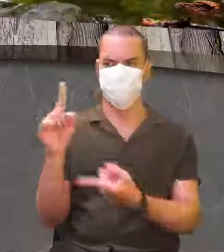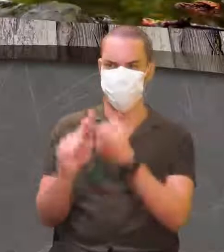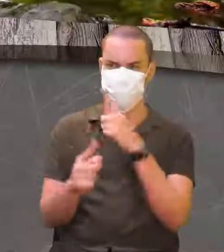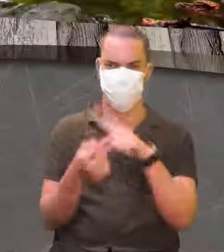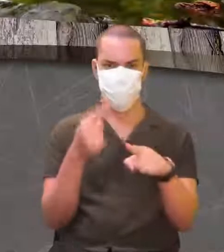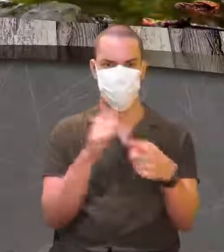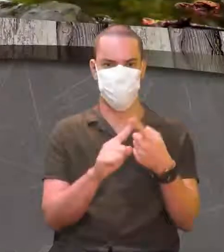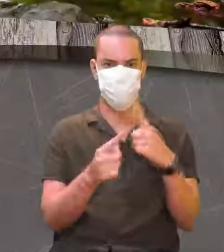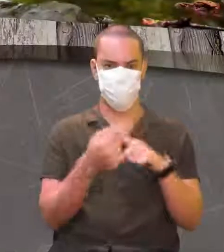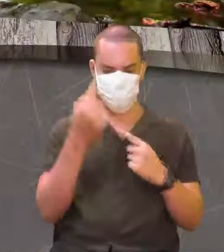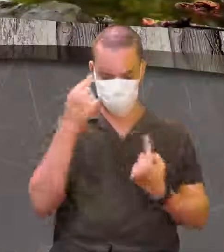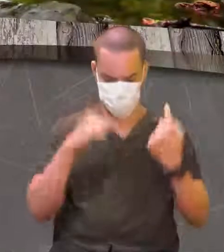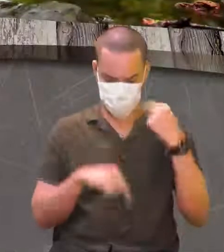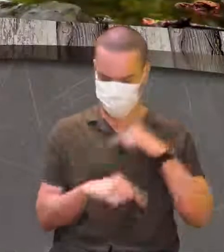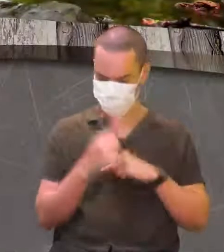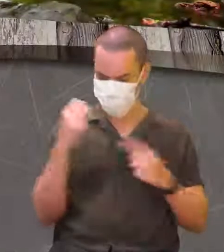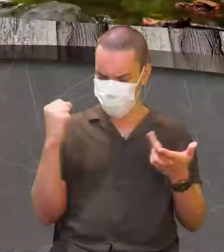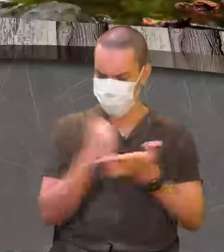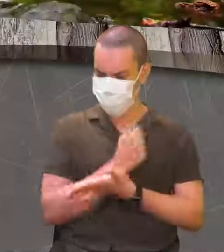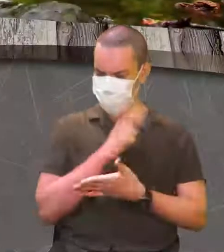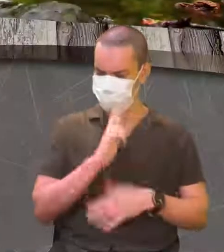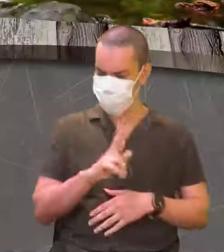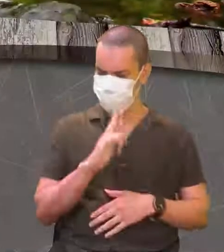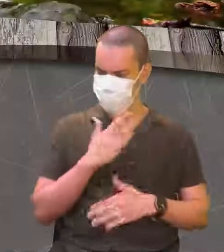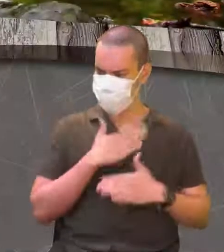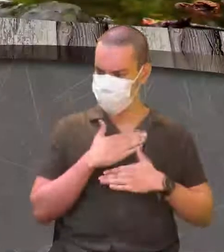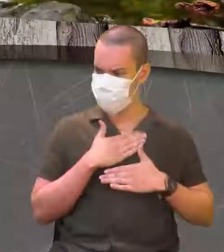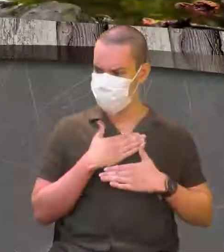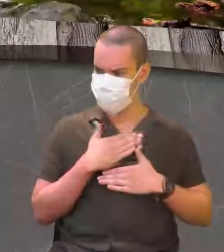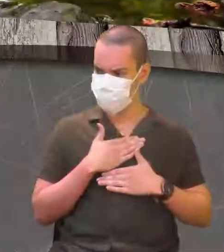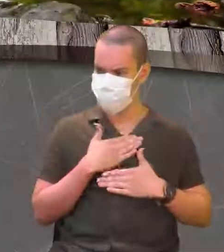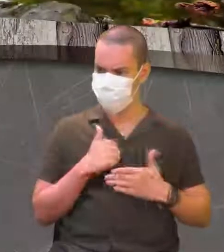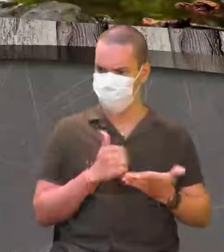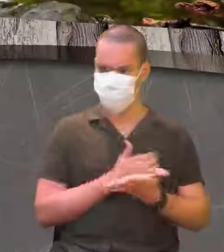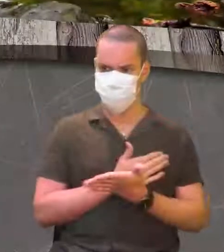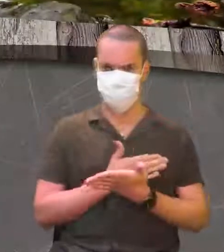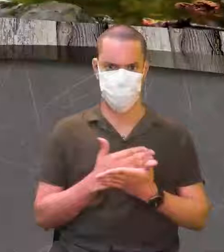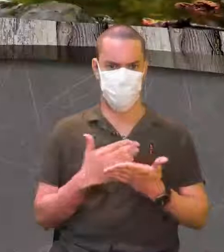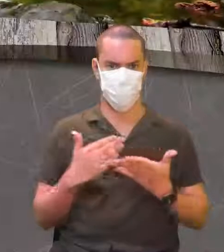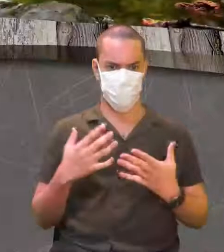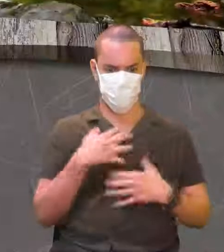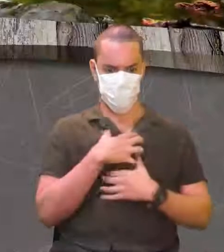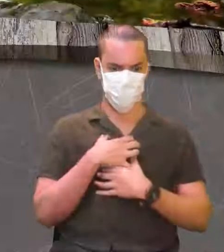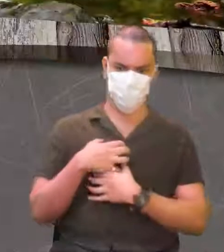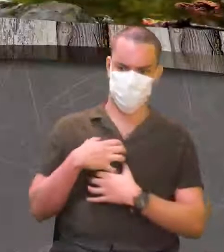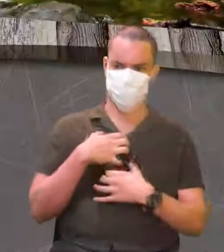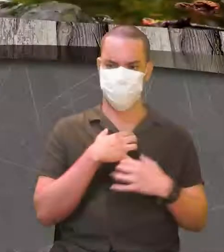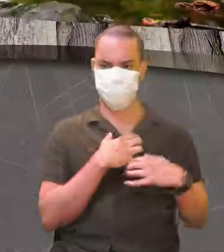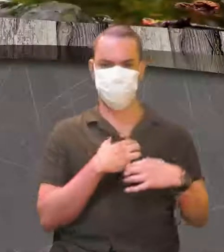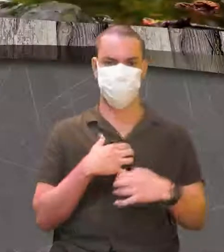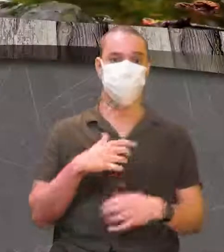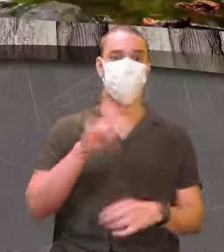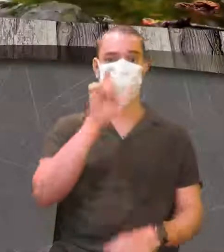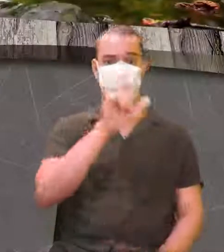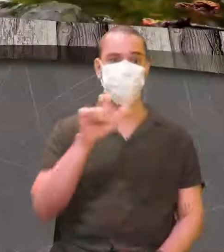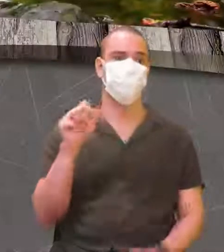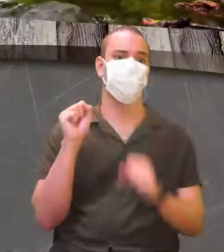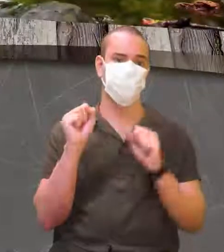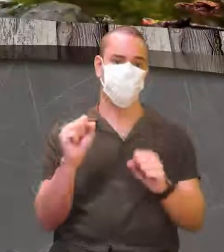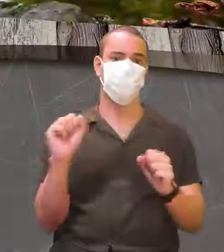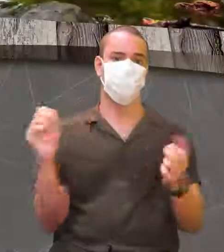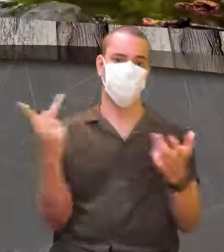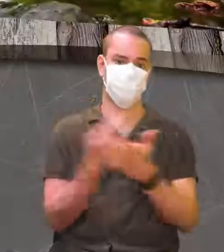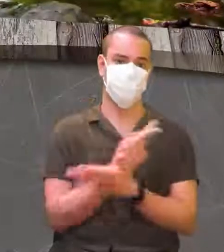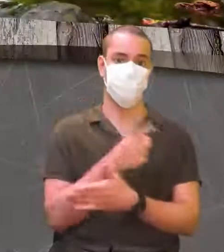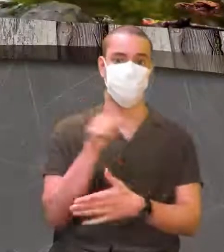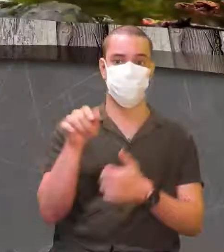e o organismo vê, poxa, não é daqui esse sangue. Ele começa a reagir. E aí, sim, a pessoa pode ter reações.